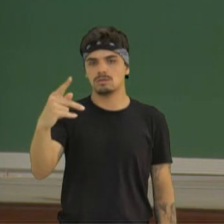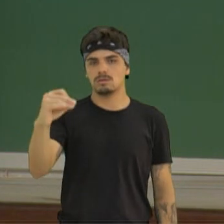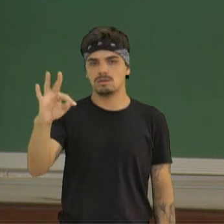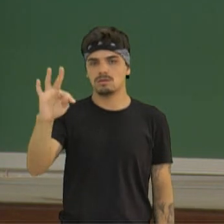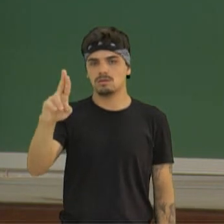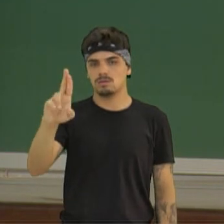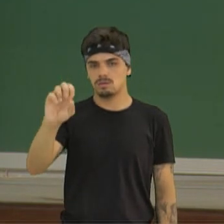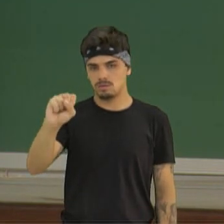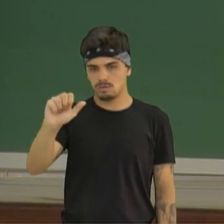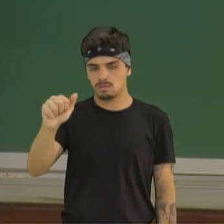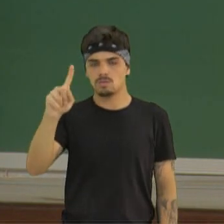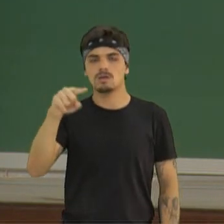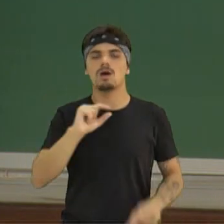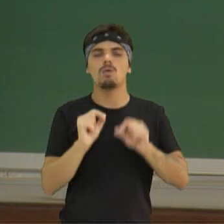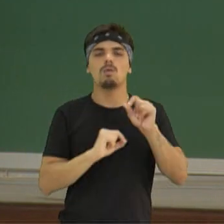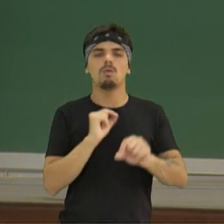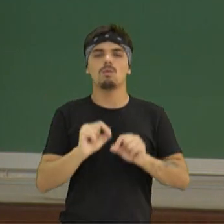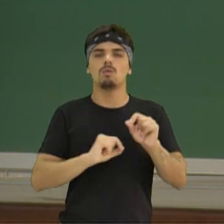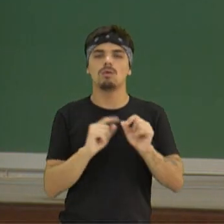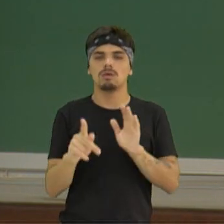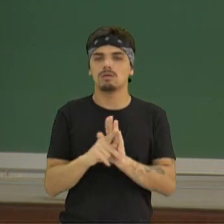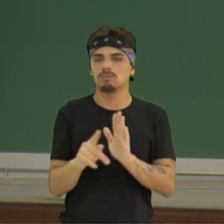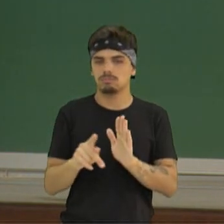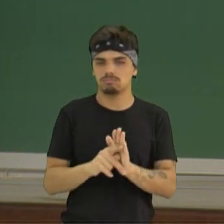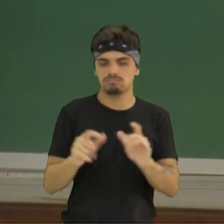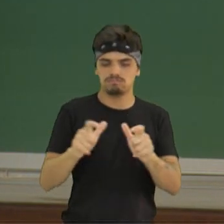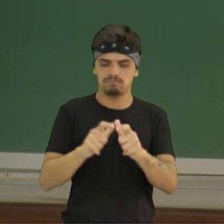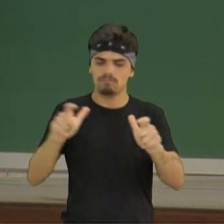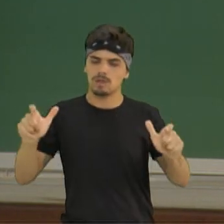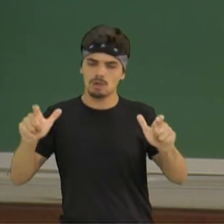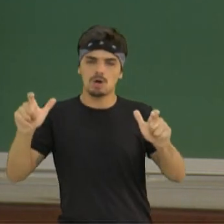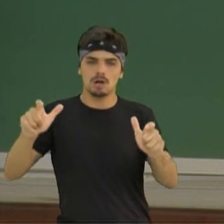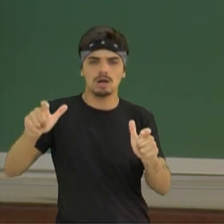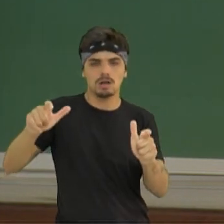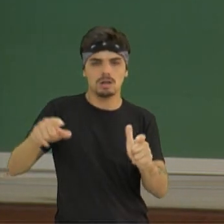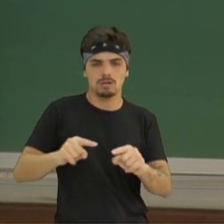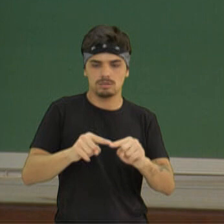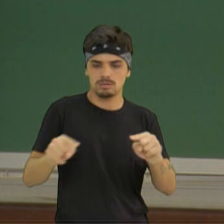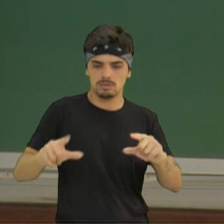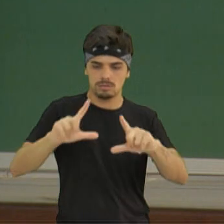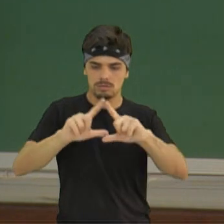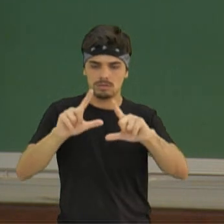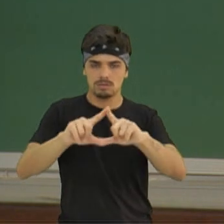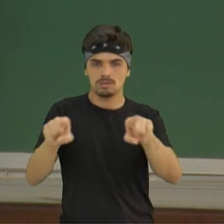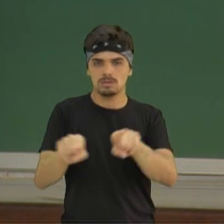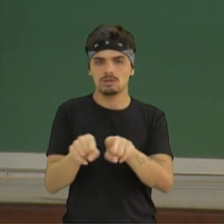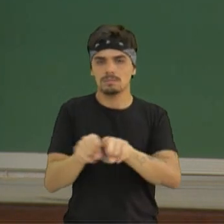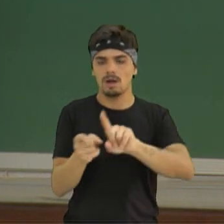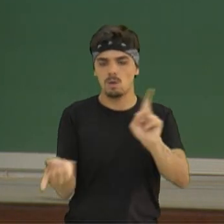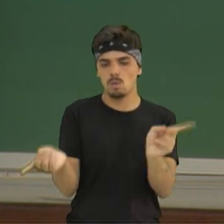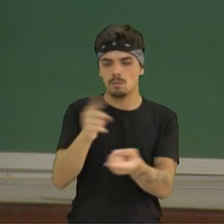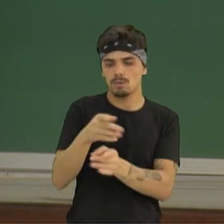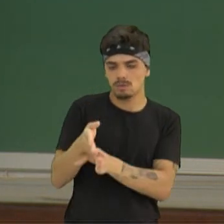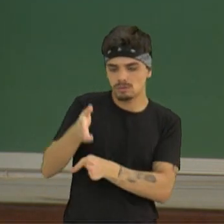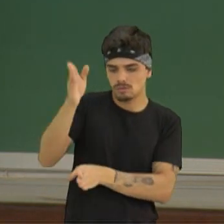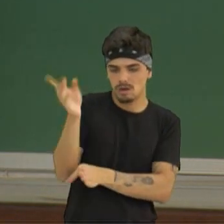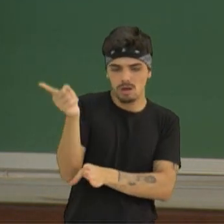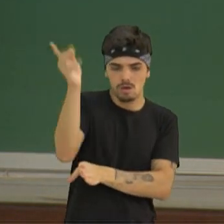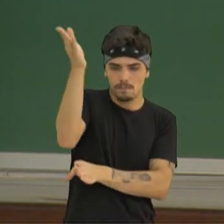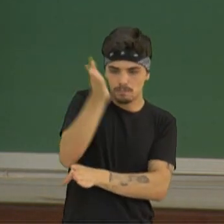famosa hipotenusa, que é o maior lado do triângulo retângulo, que é o lado oposto ao ângulo reto, certo? Então,